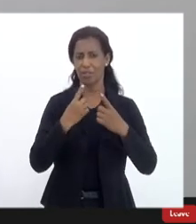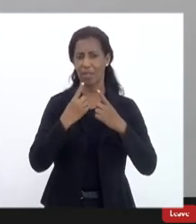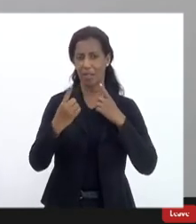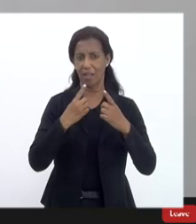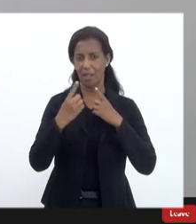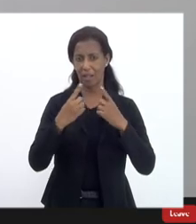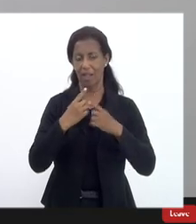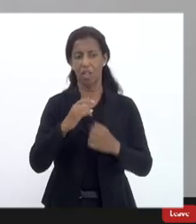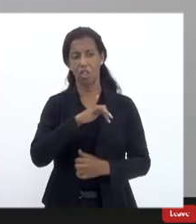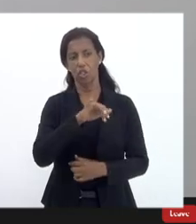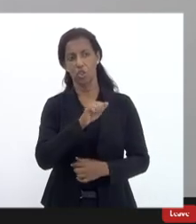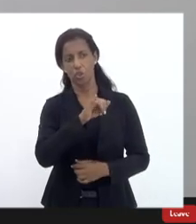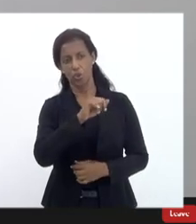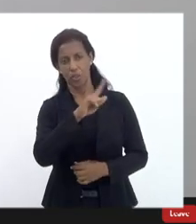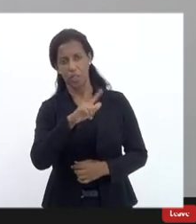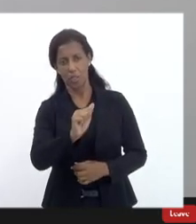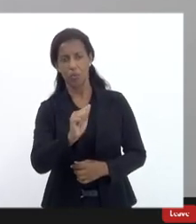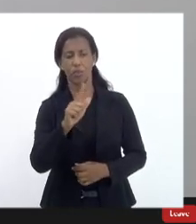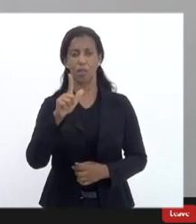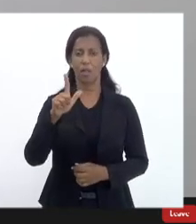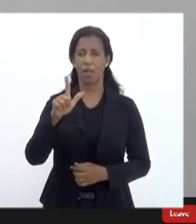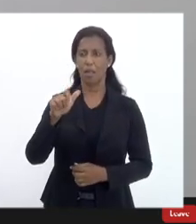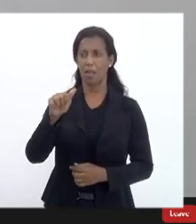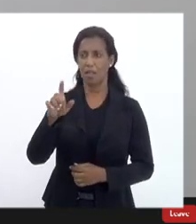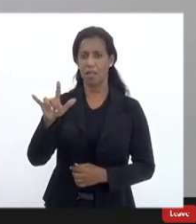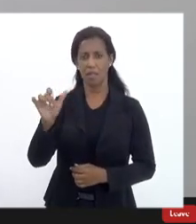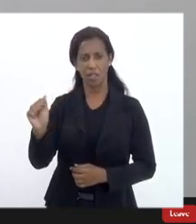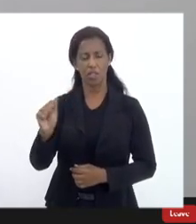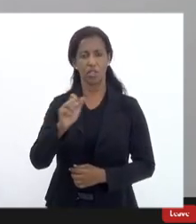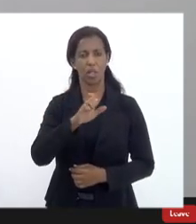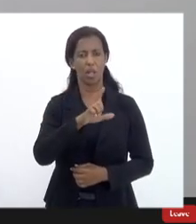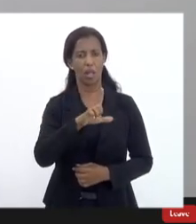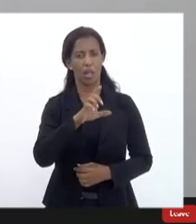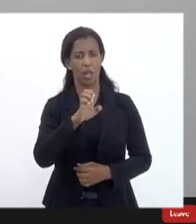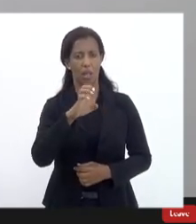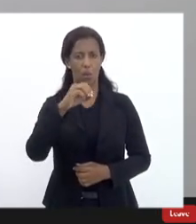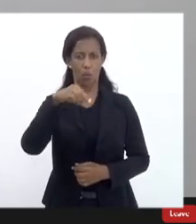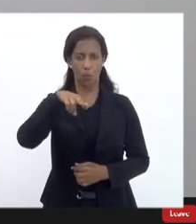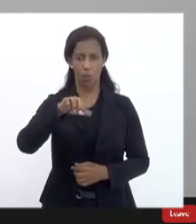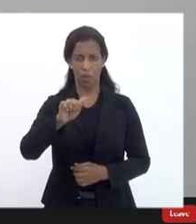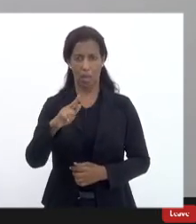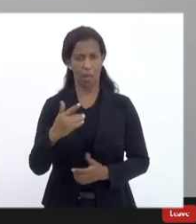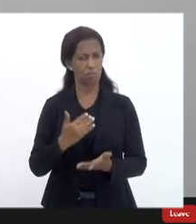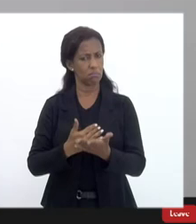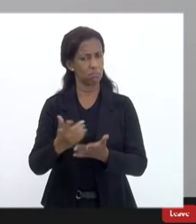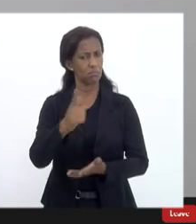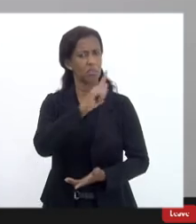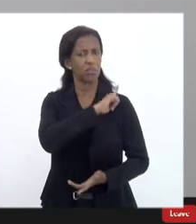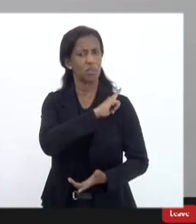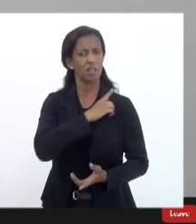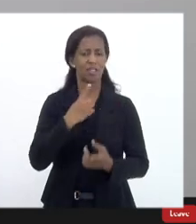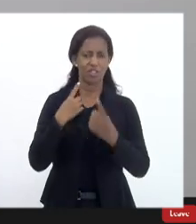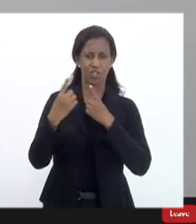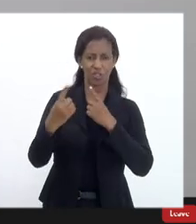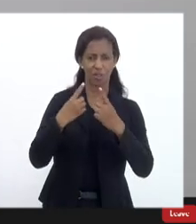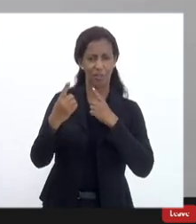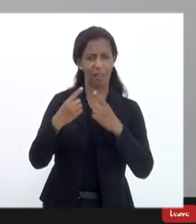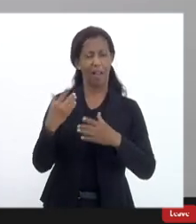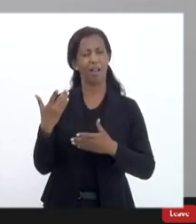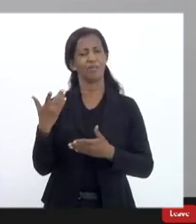sabe, Joilza, Elisângela, Leonardo, desde o início essa gestão tem dialogado